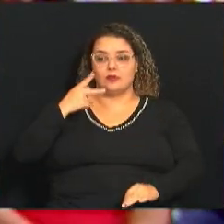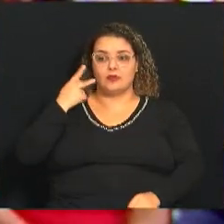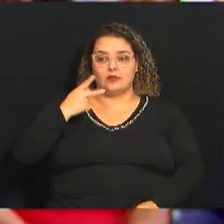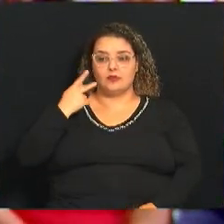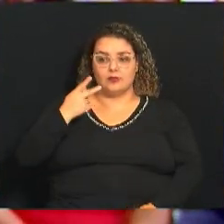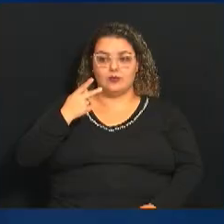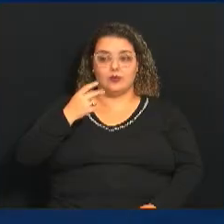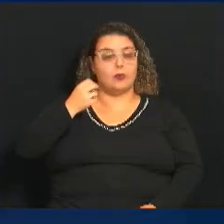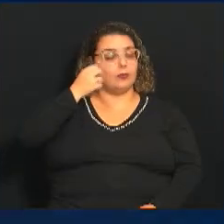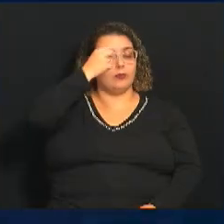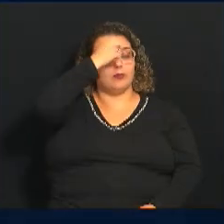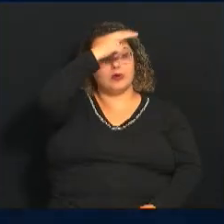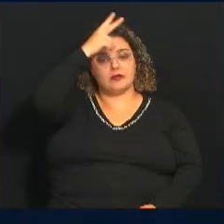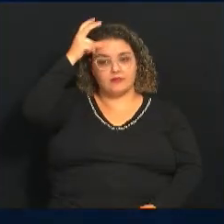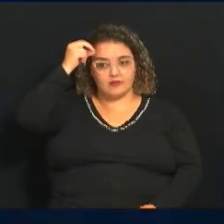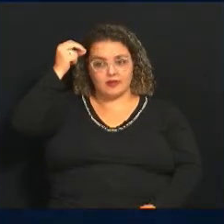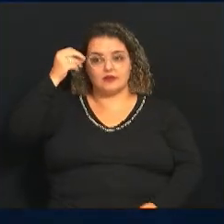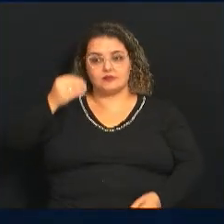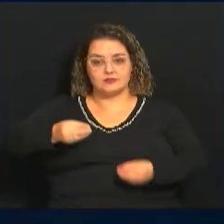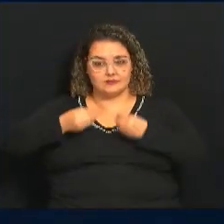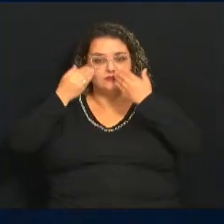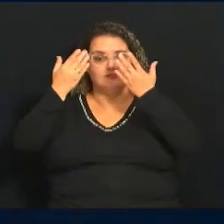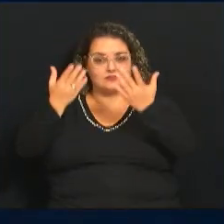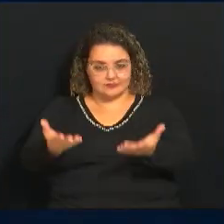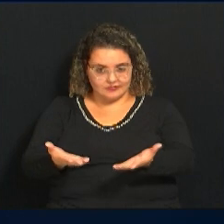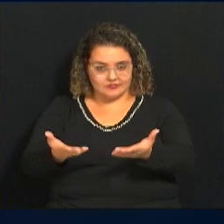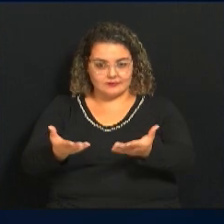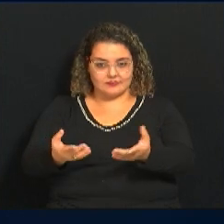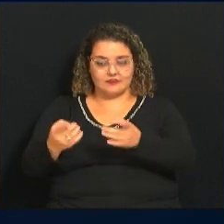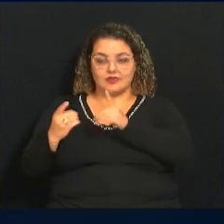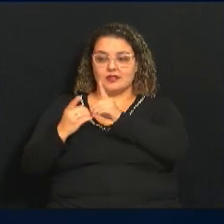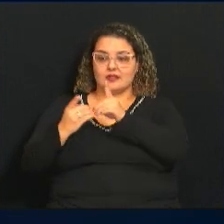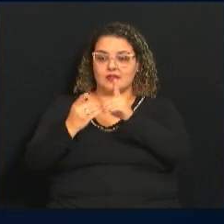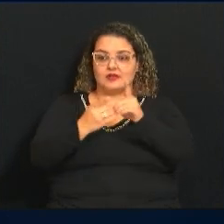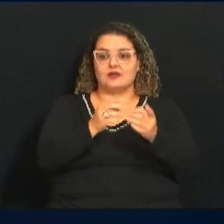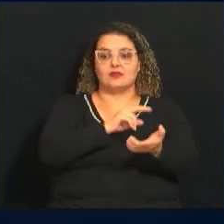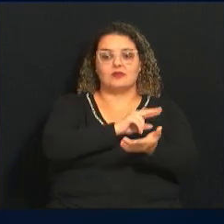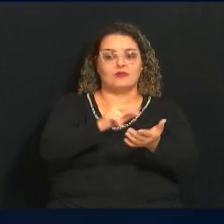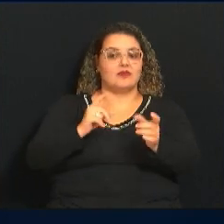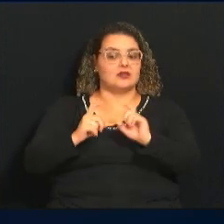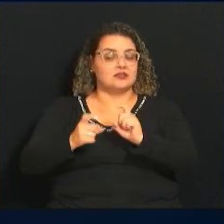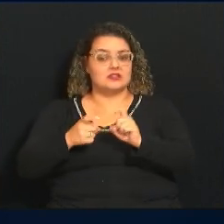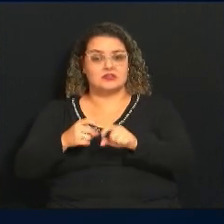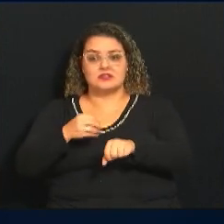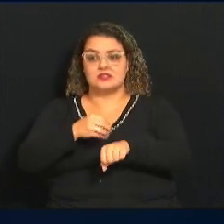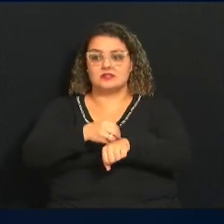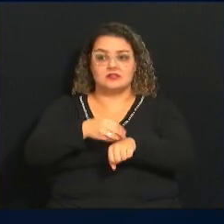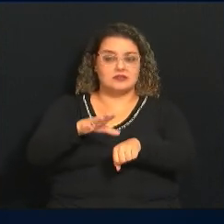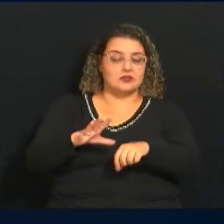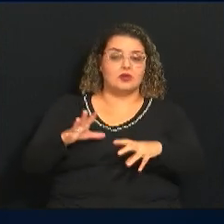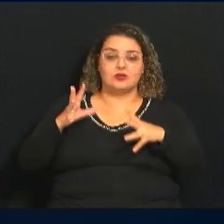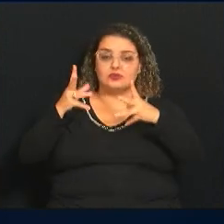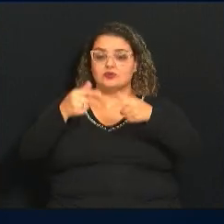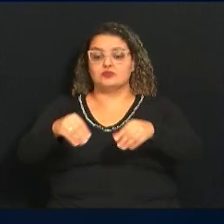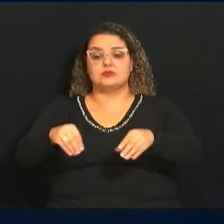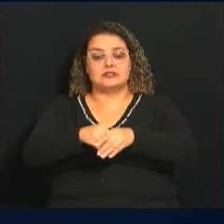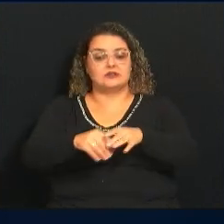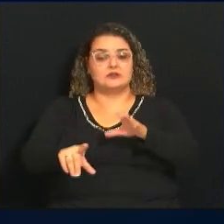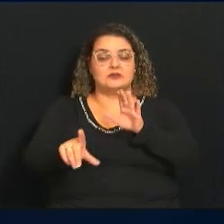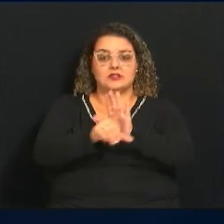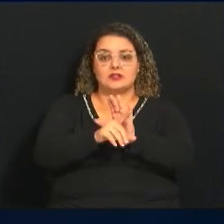Magoga, dessa vez a um projeto de lei de 2021 e emendas de autoria de Luiz Cirilo. Também foi